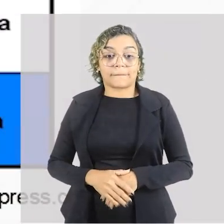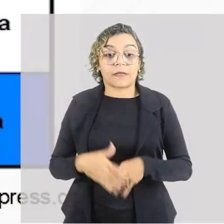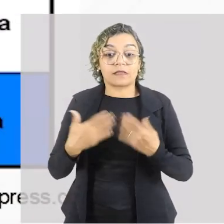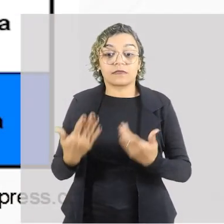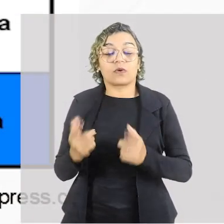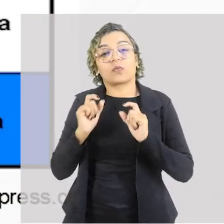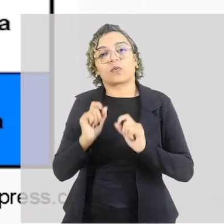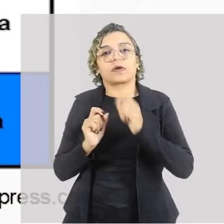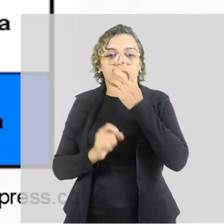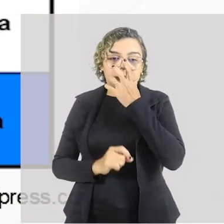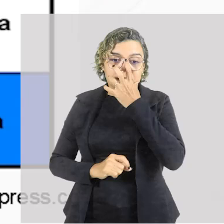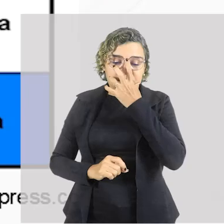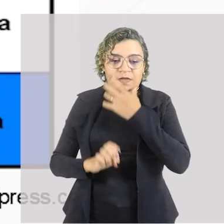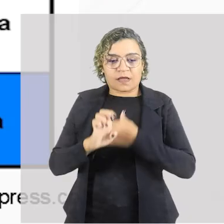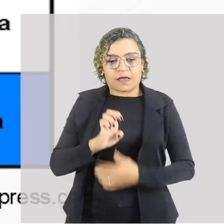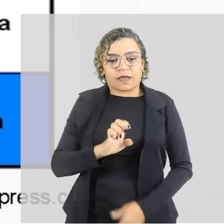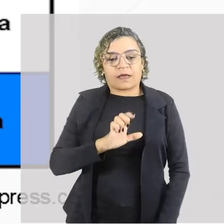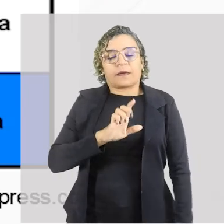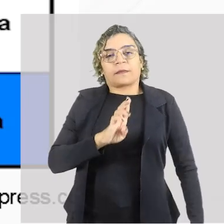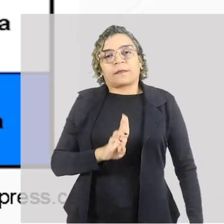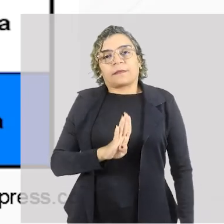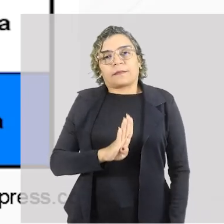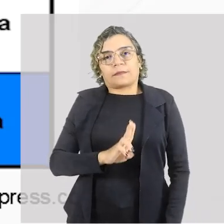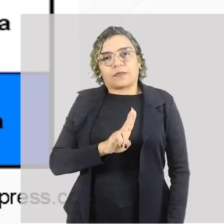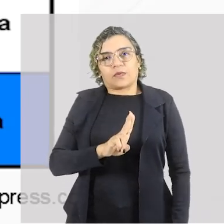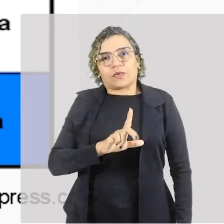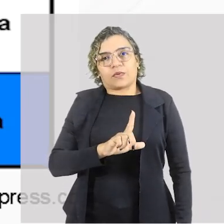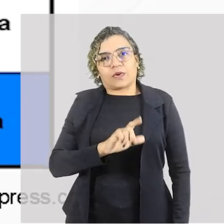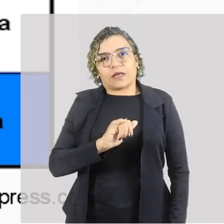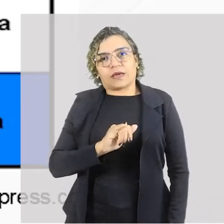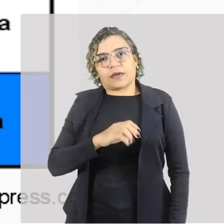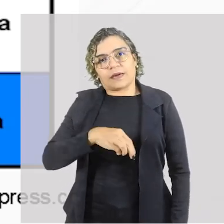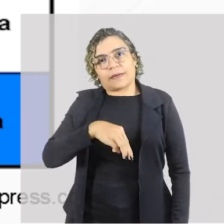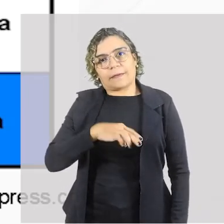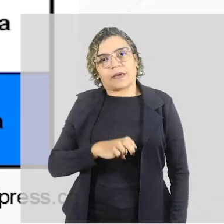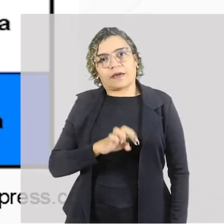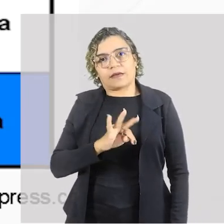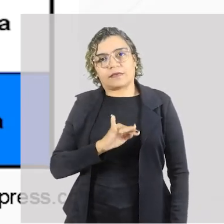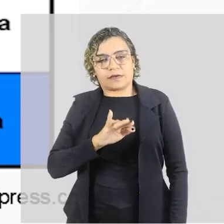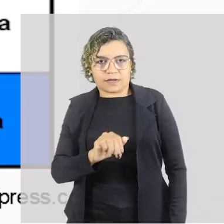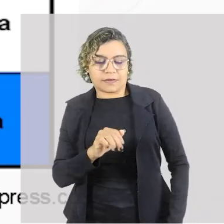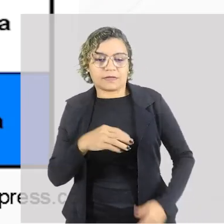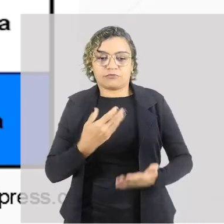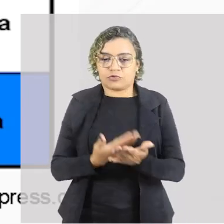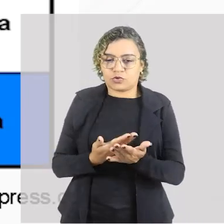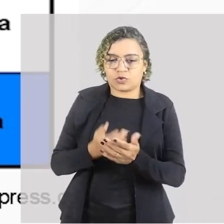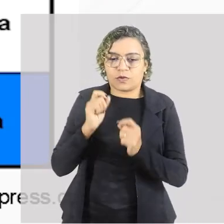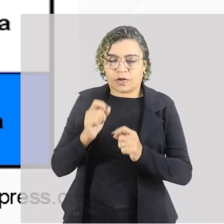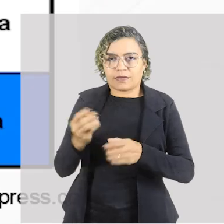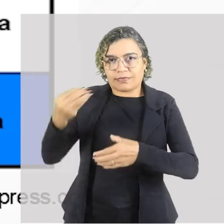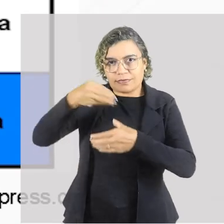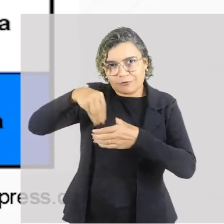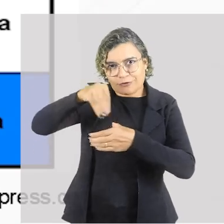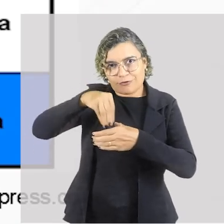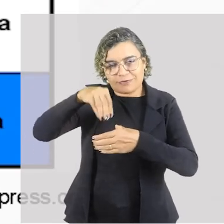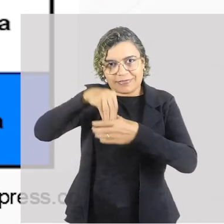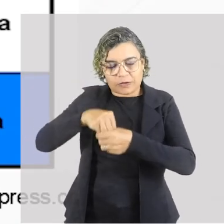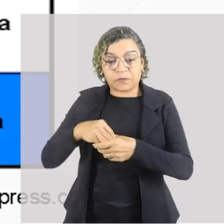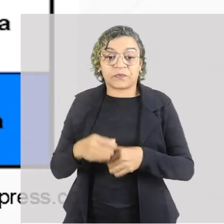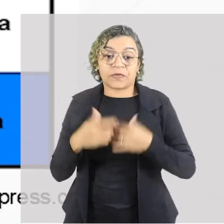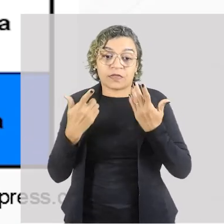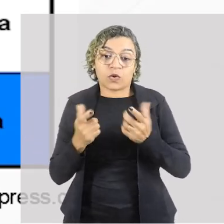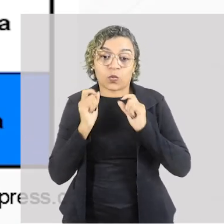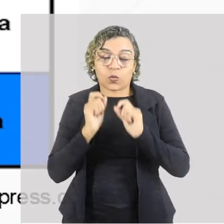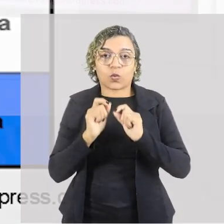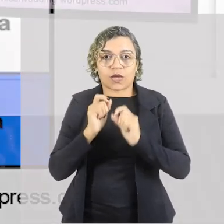Então a ebuliometria vai estudar isso, a elevação dessa temperatura de ebulição. Porque eu botei o soluto. A condição